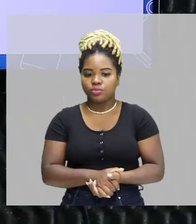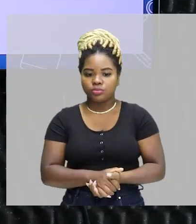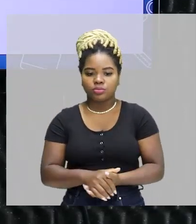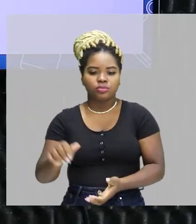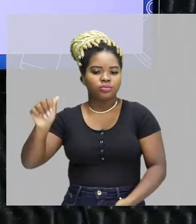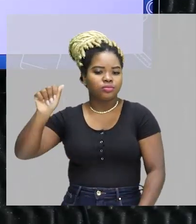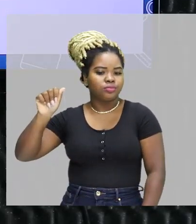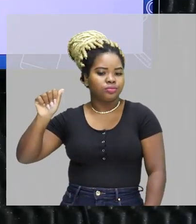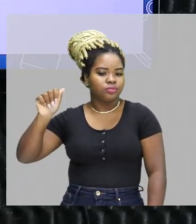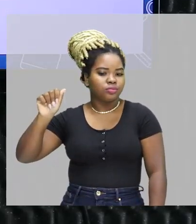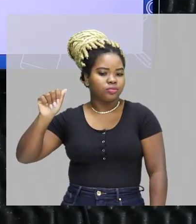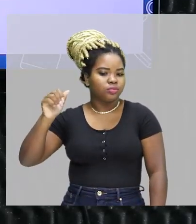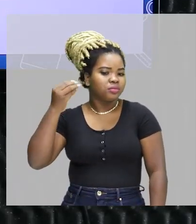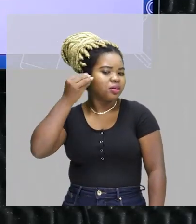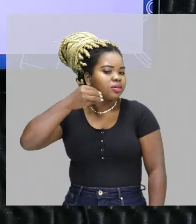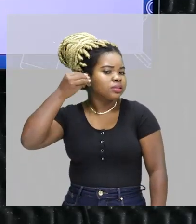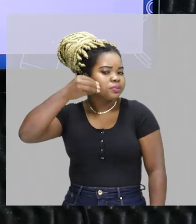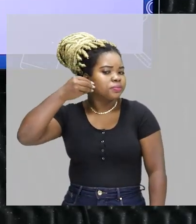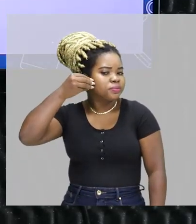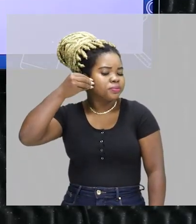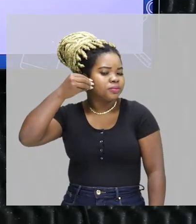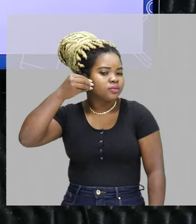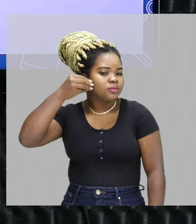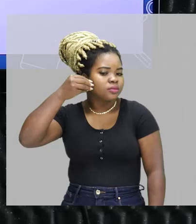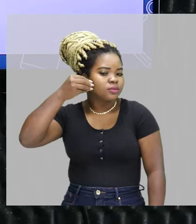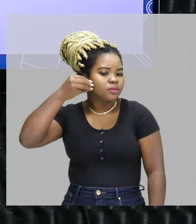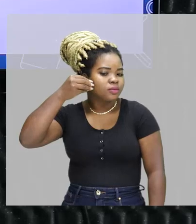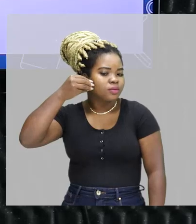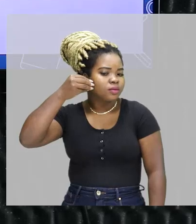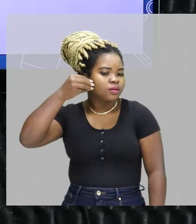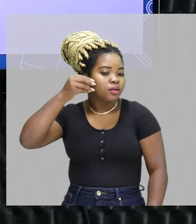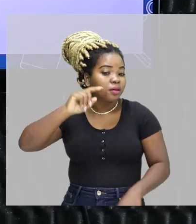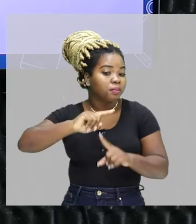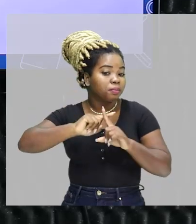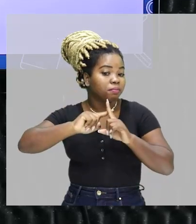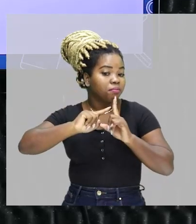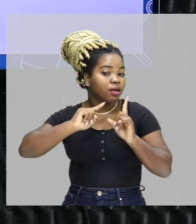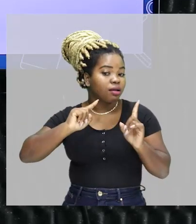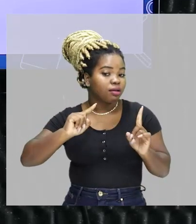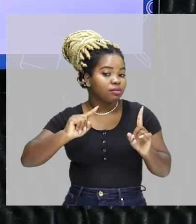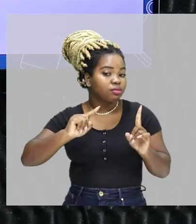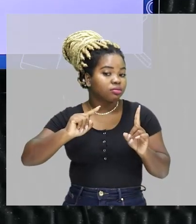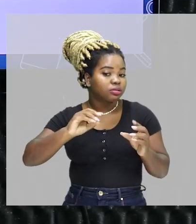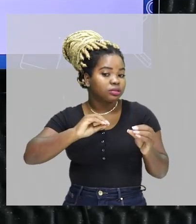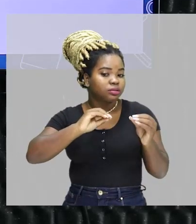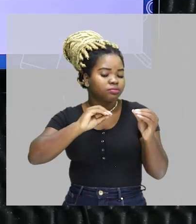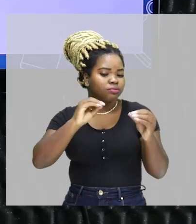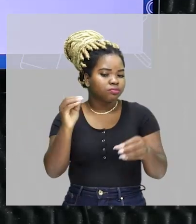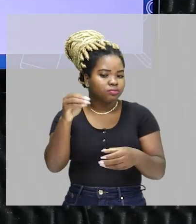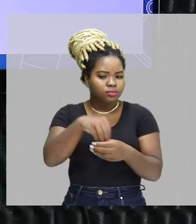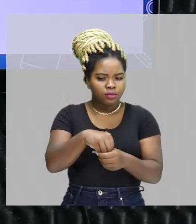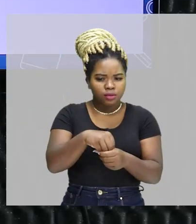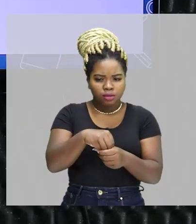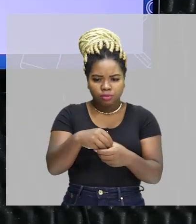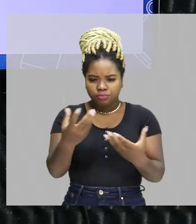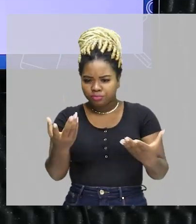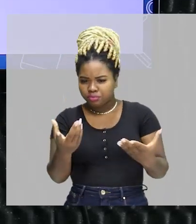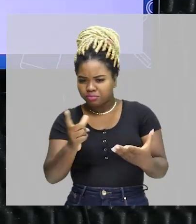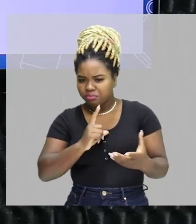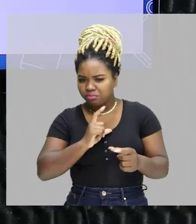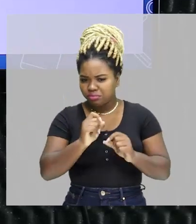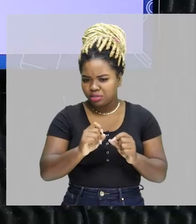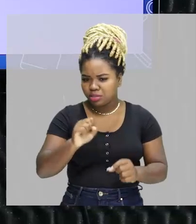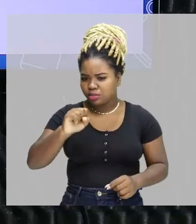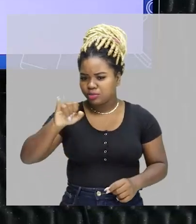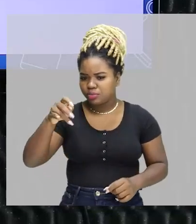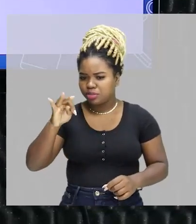experimentação. Claro, o conhecimento científico é experimentação. Mas ele busca, dentro das suas coisas investigadas, subjetividade?